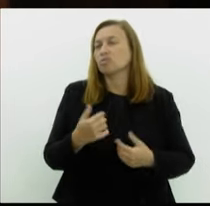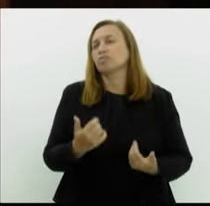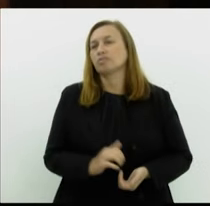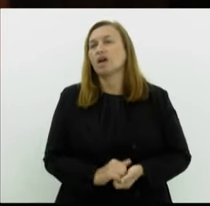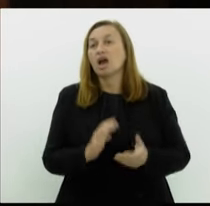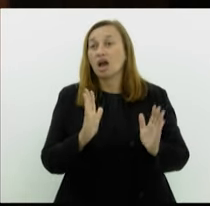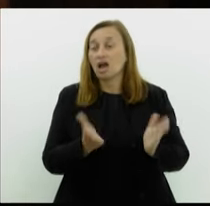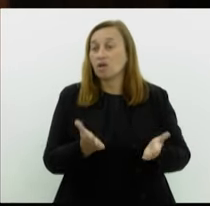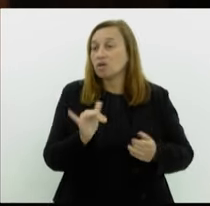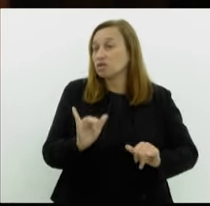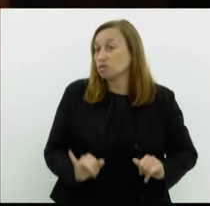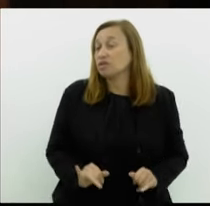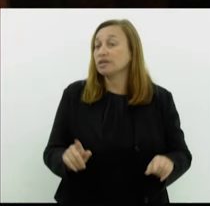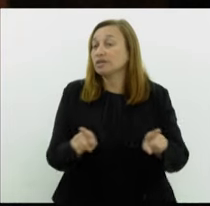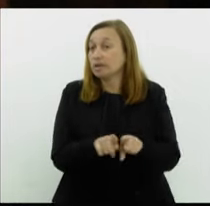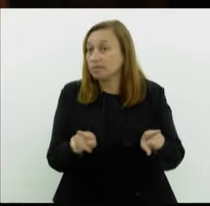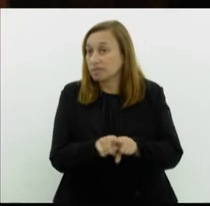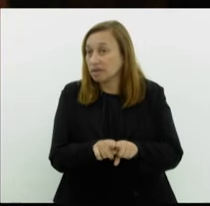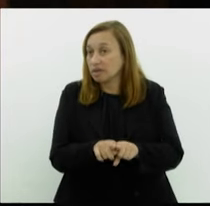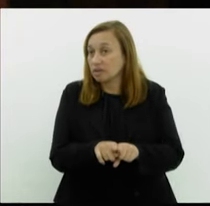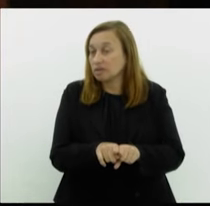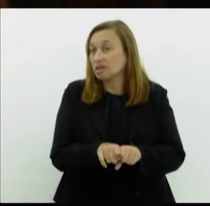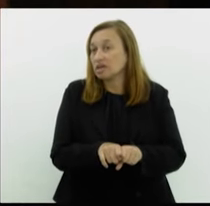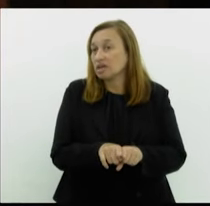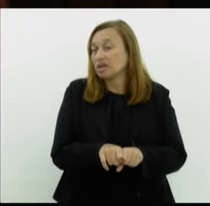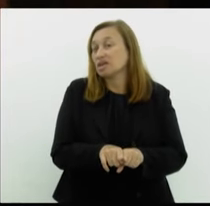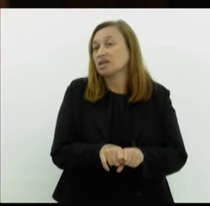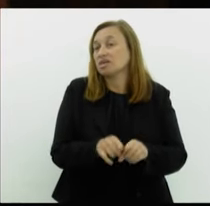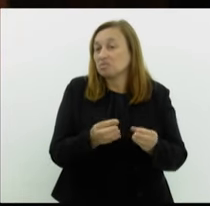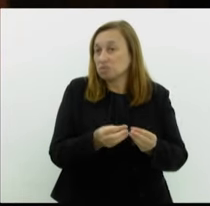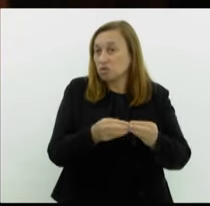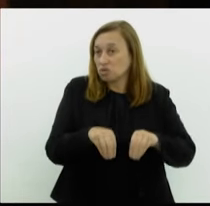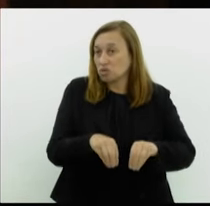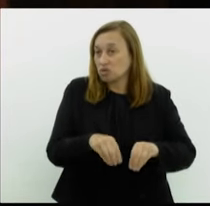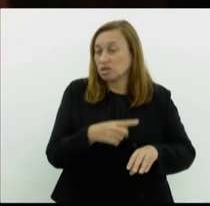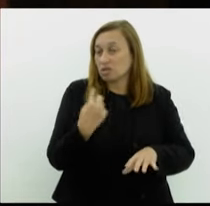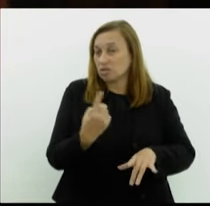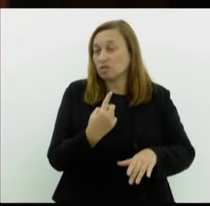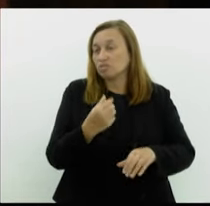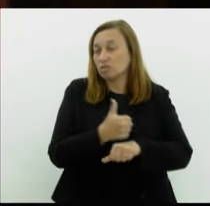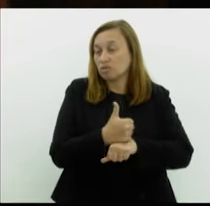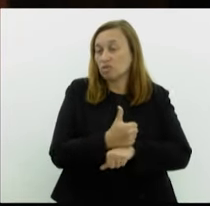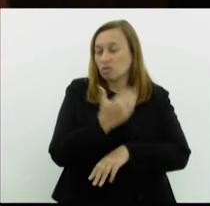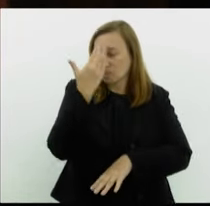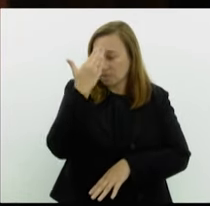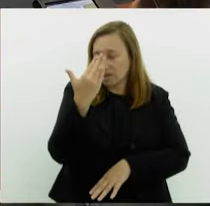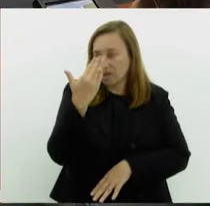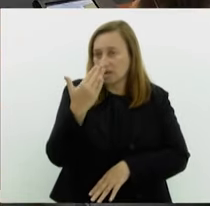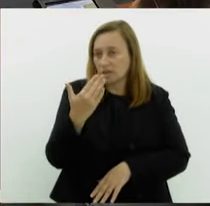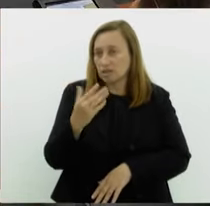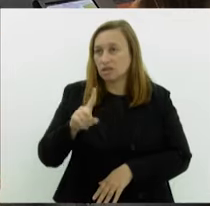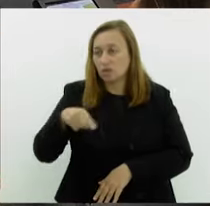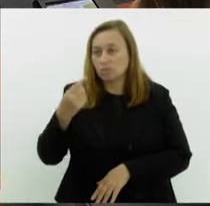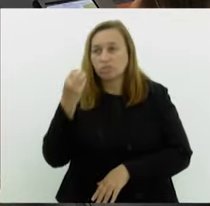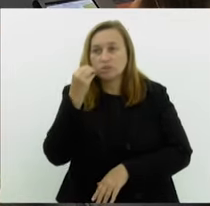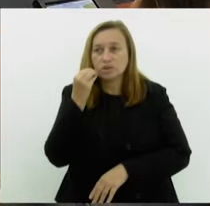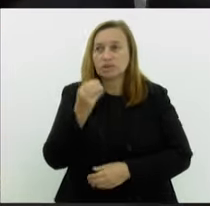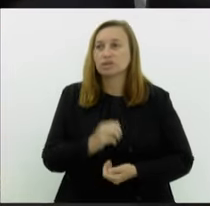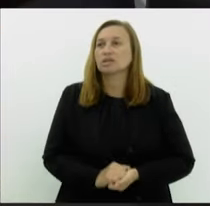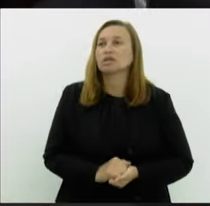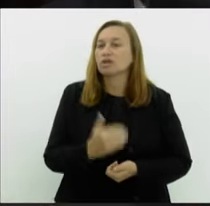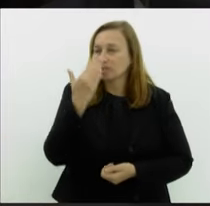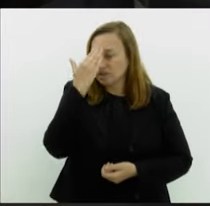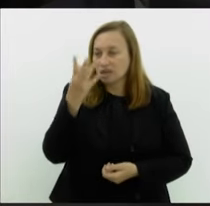agora passamos a sofrer também com a precarização da nossa profissão. Muito obrigado, até uma próxima oportunidade. Muito